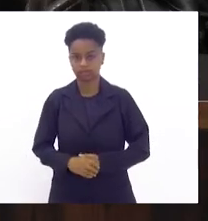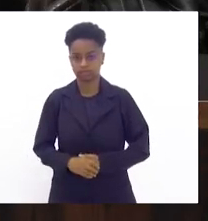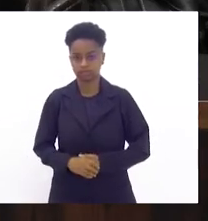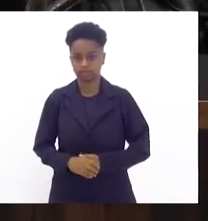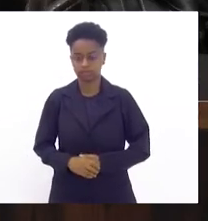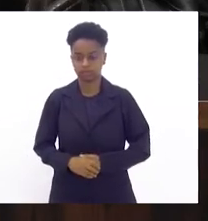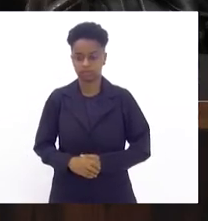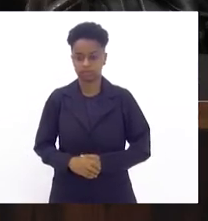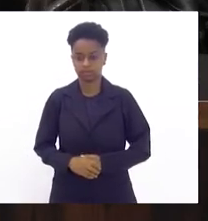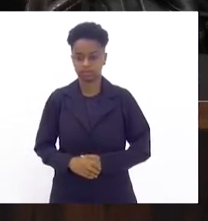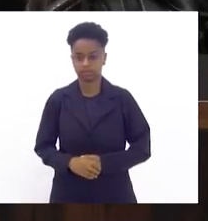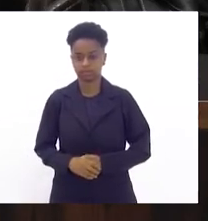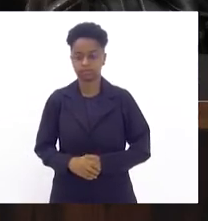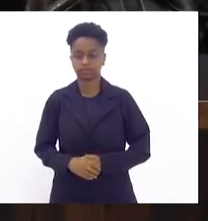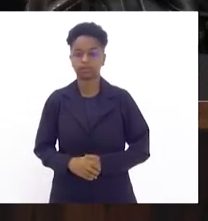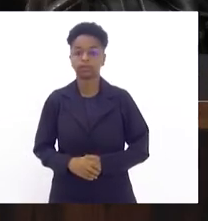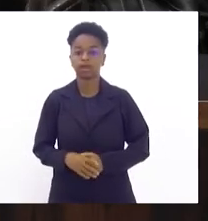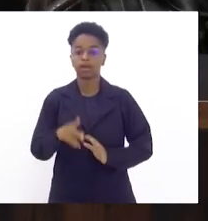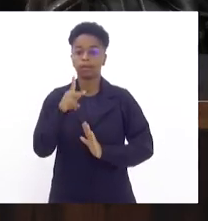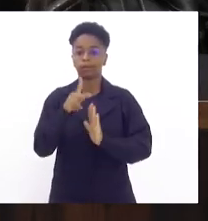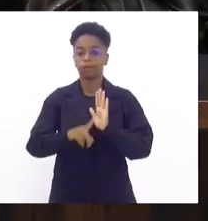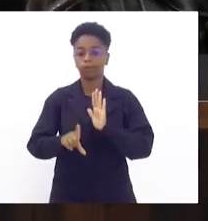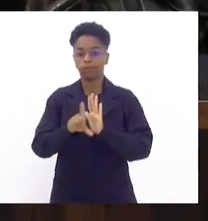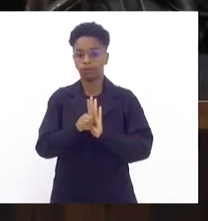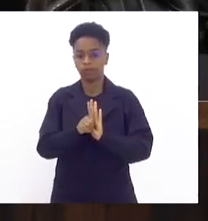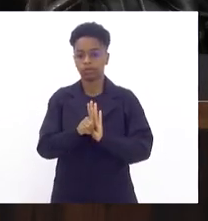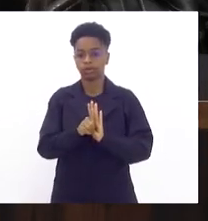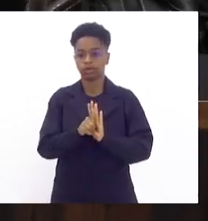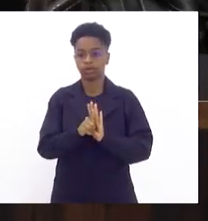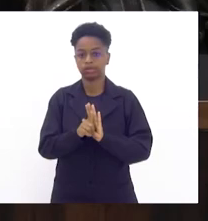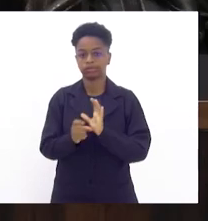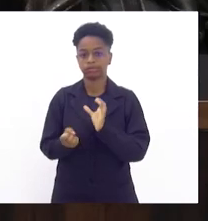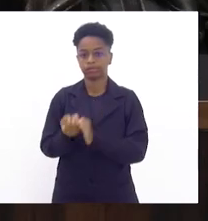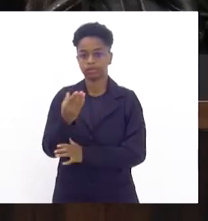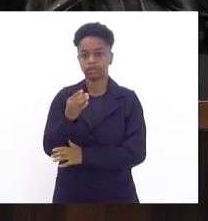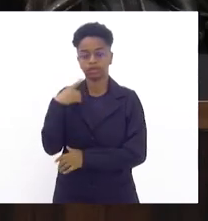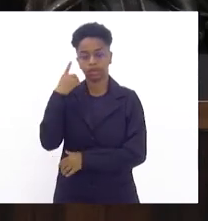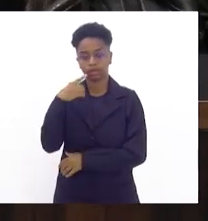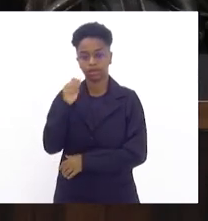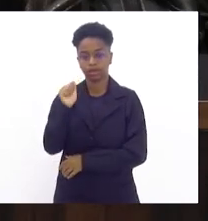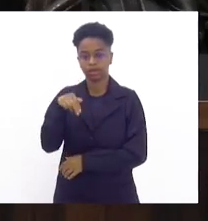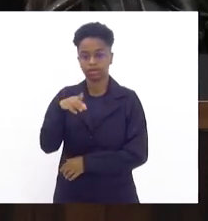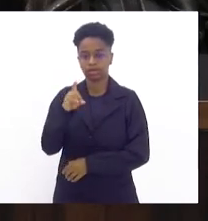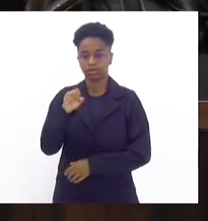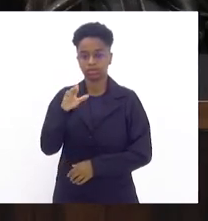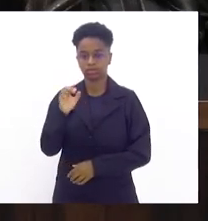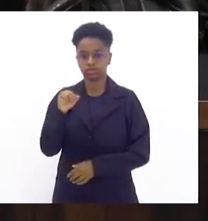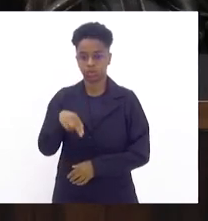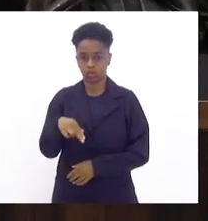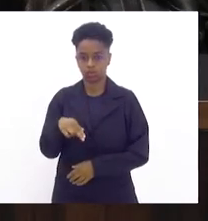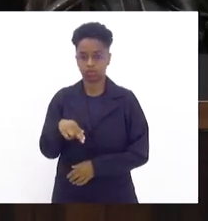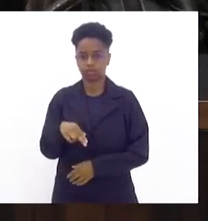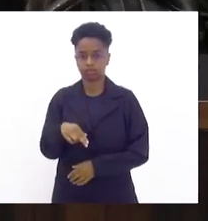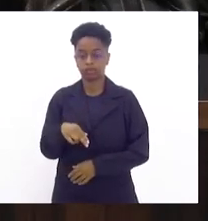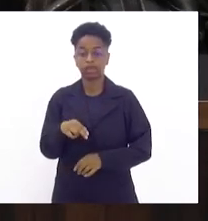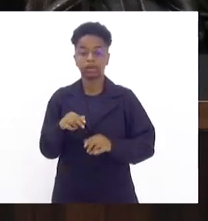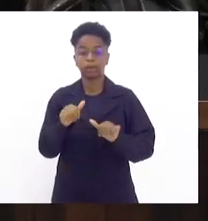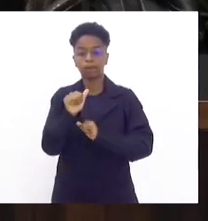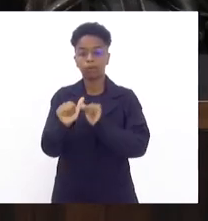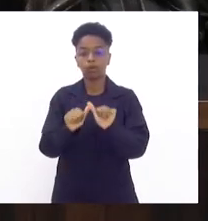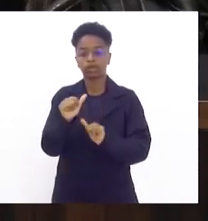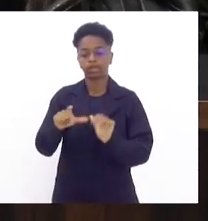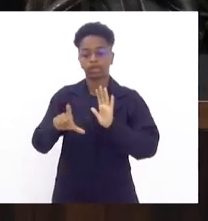autógrafo. Projeto de lei do nobre deputado Anderson Moraes, que altera a lei